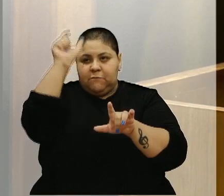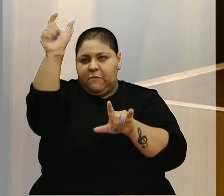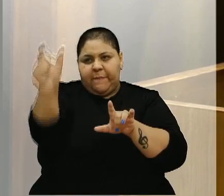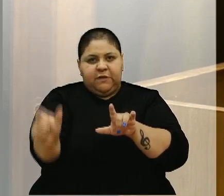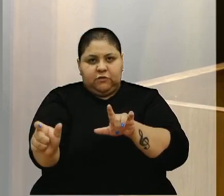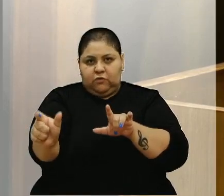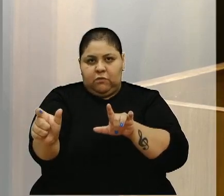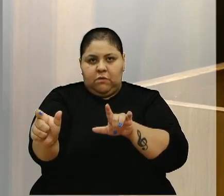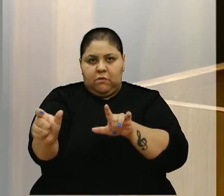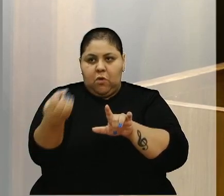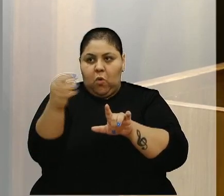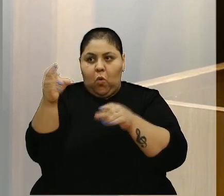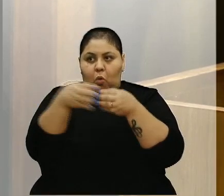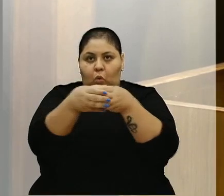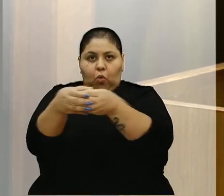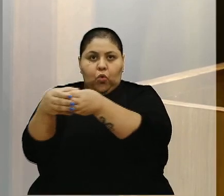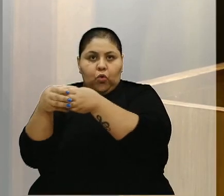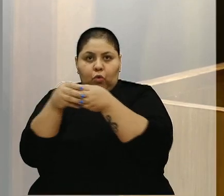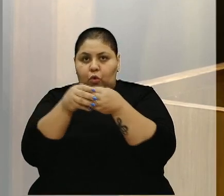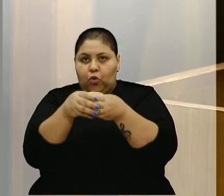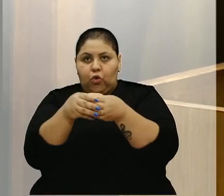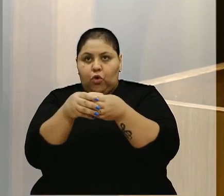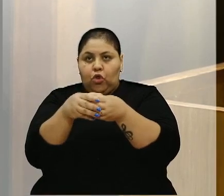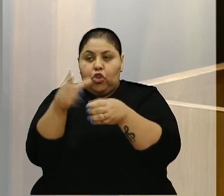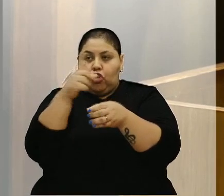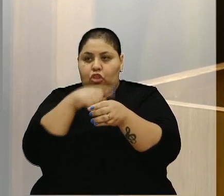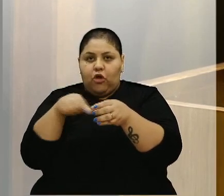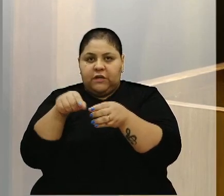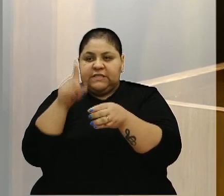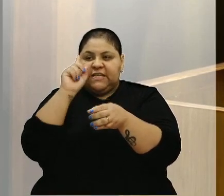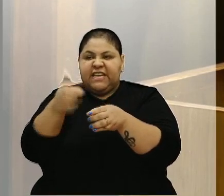ou grupos, somos apontados.